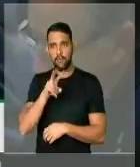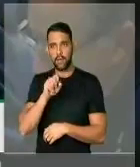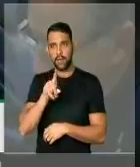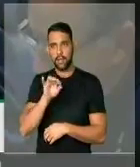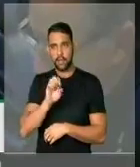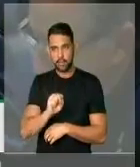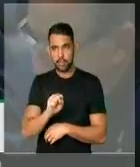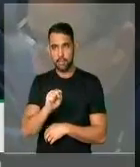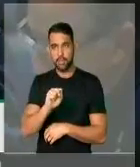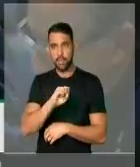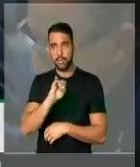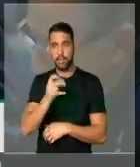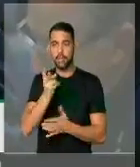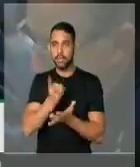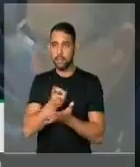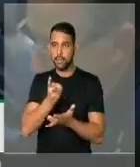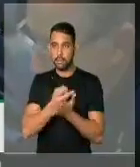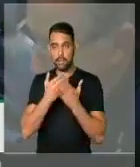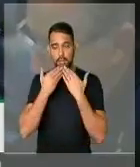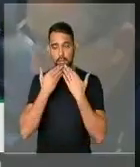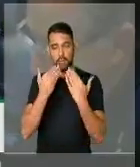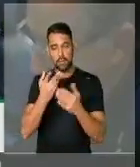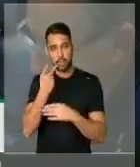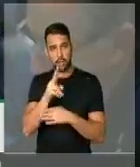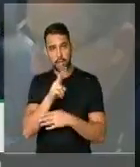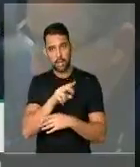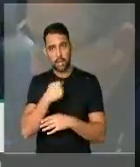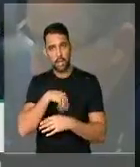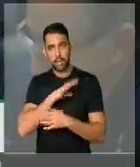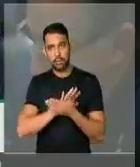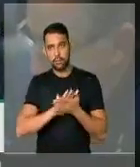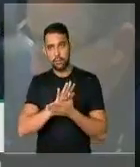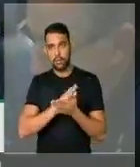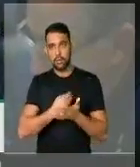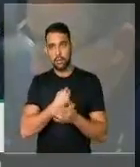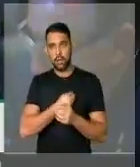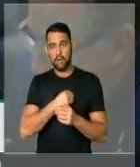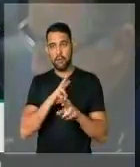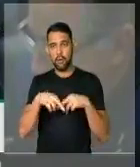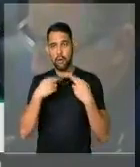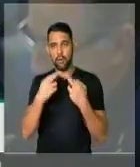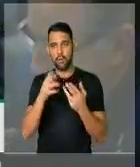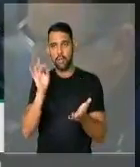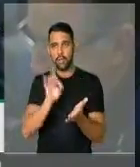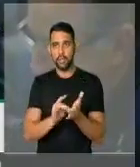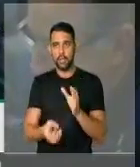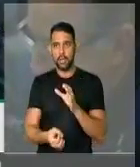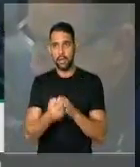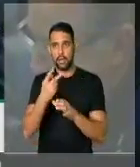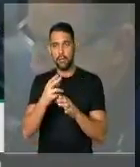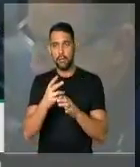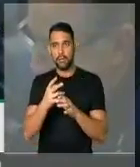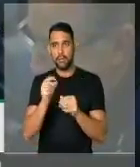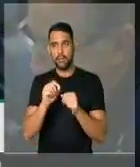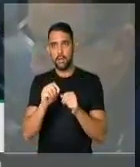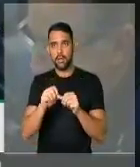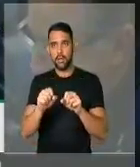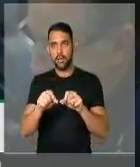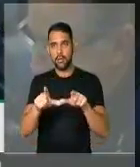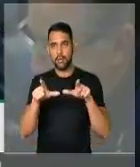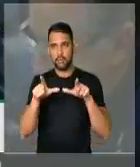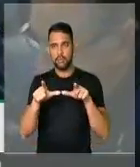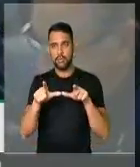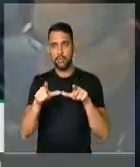Valadares, insisti, demonstrando a ele que não só já estávamos com a ordem do dia instalada, à luz do painel,